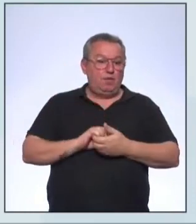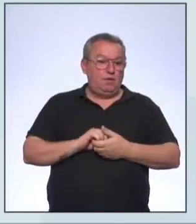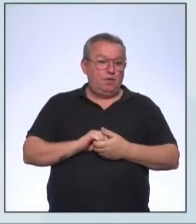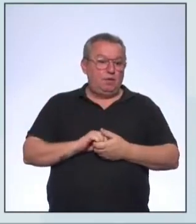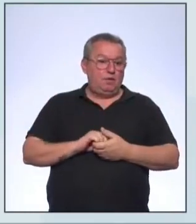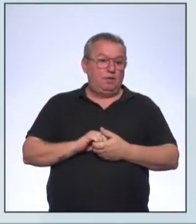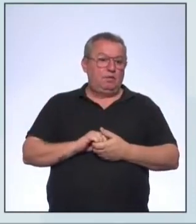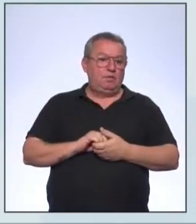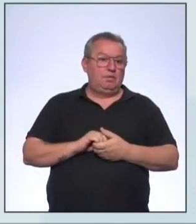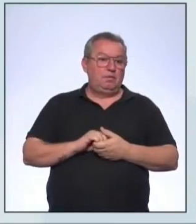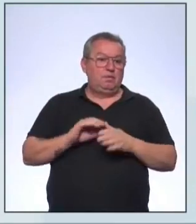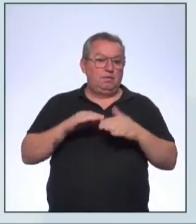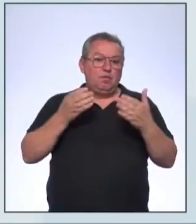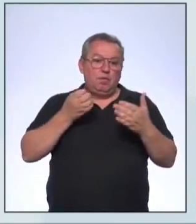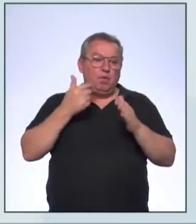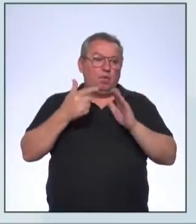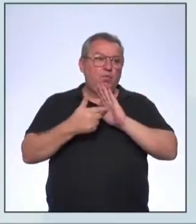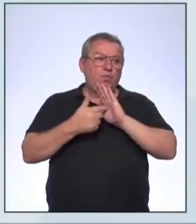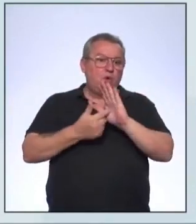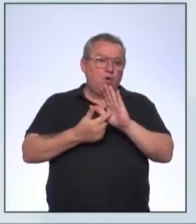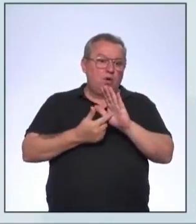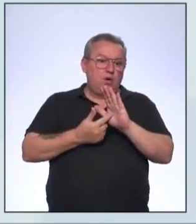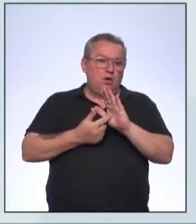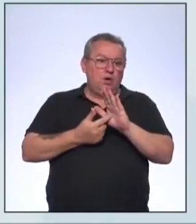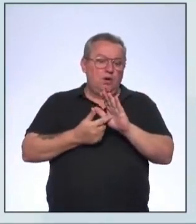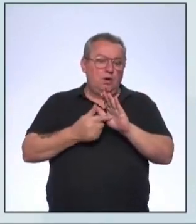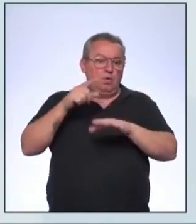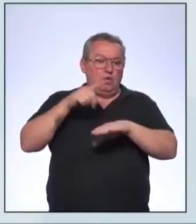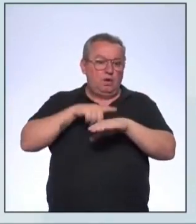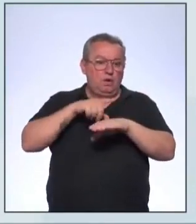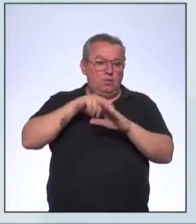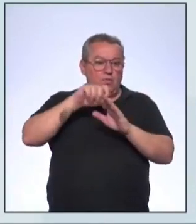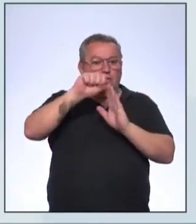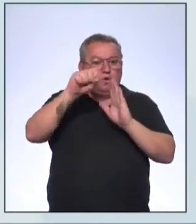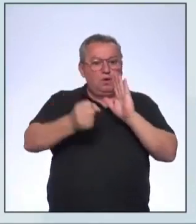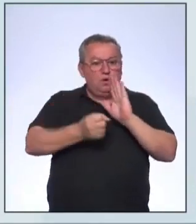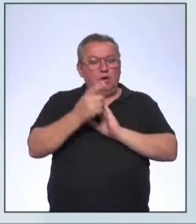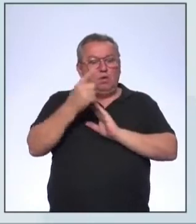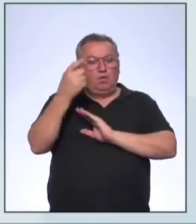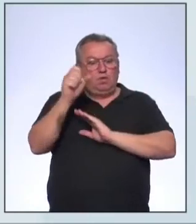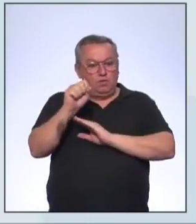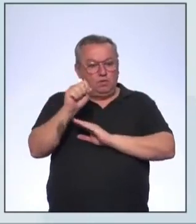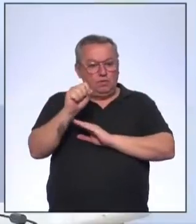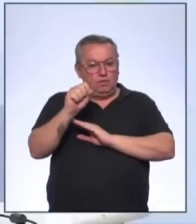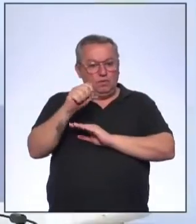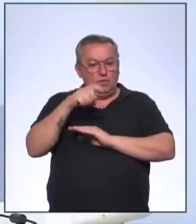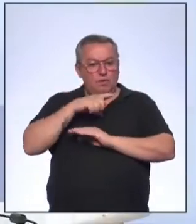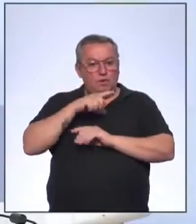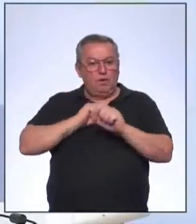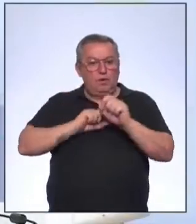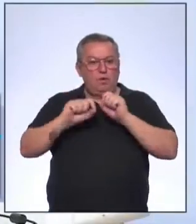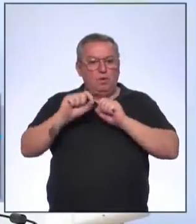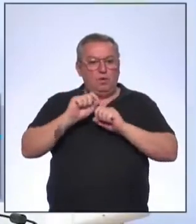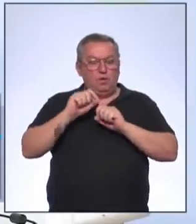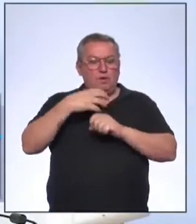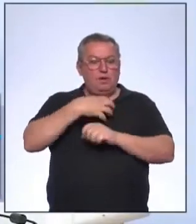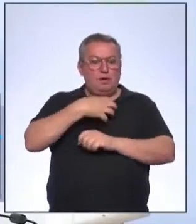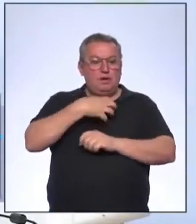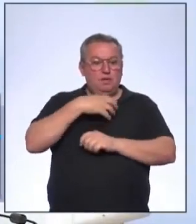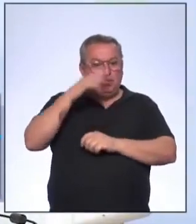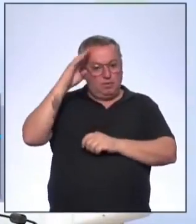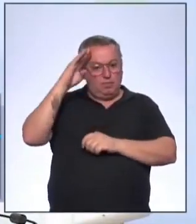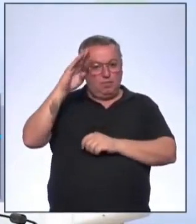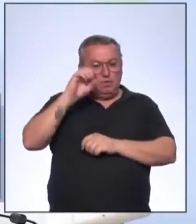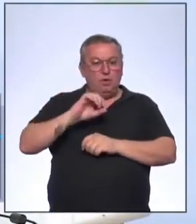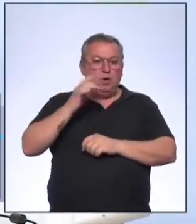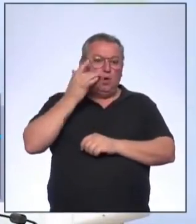Então, é bom retratar aqui o período do século XVIII, ele acabou sendo, né, uma característica aí, principalmente